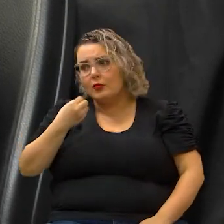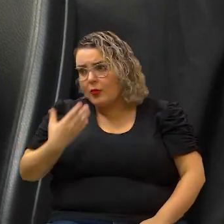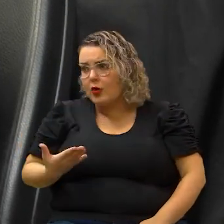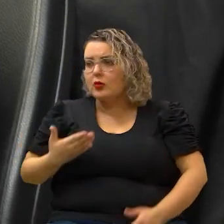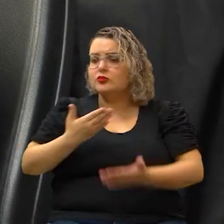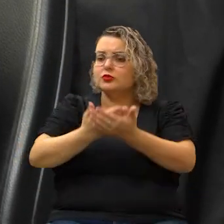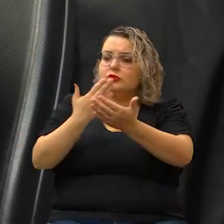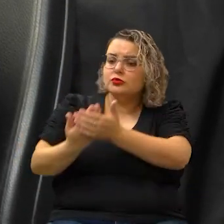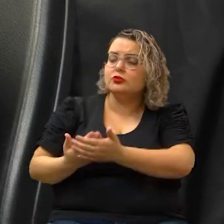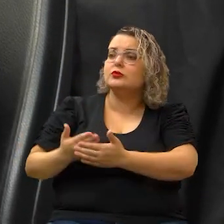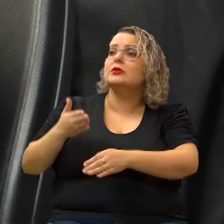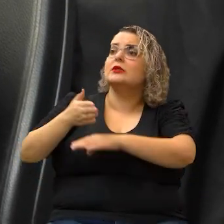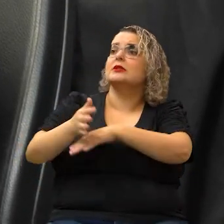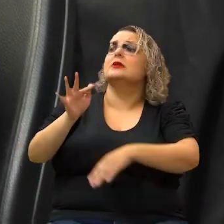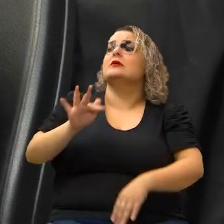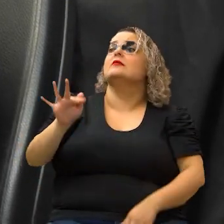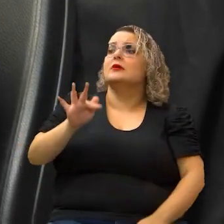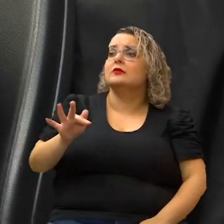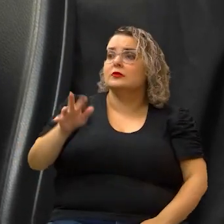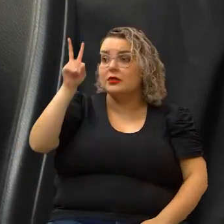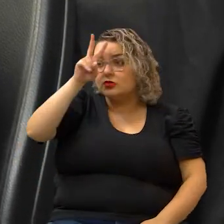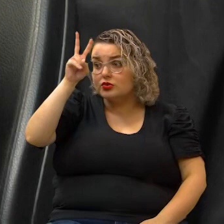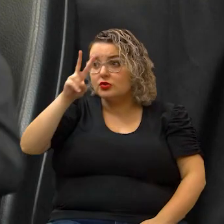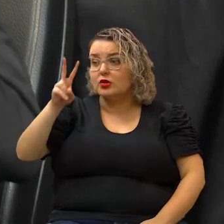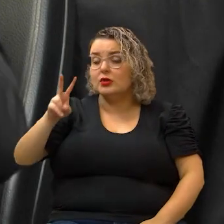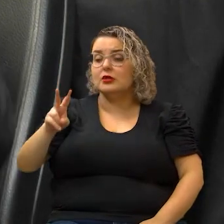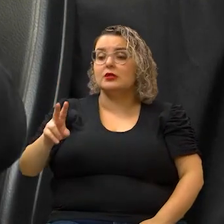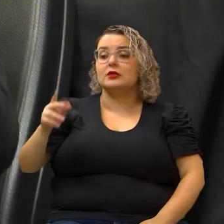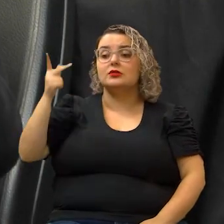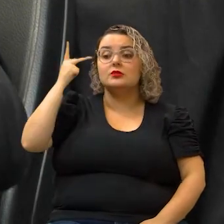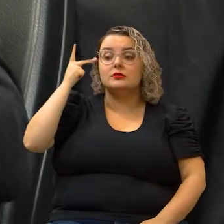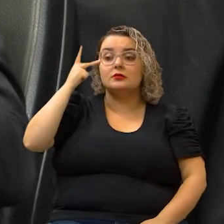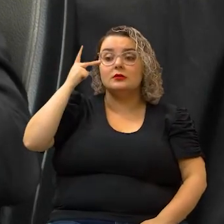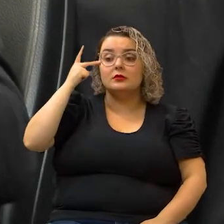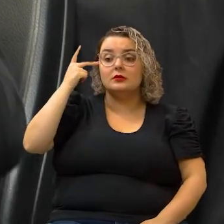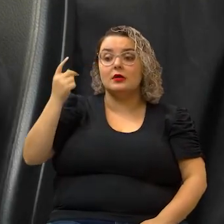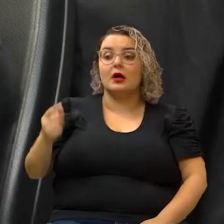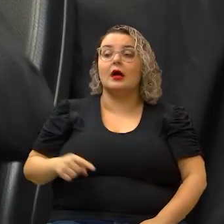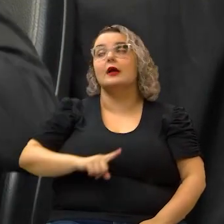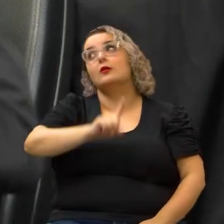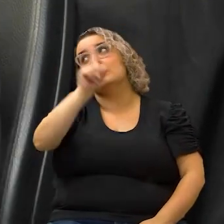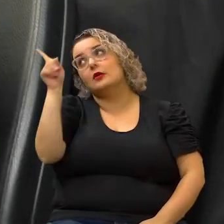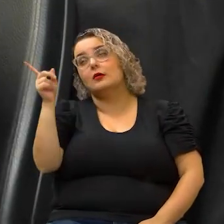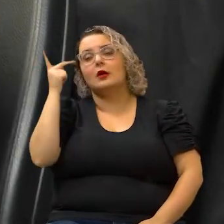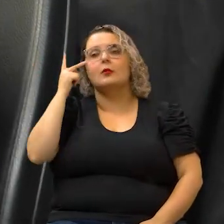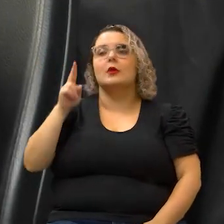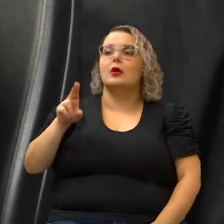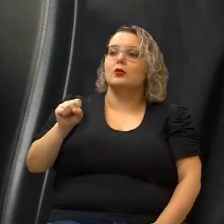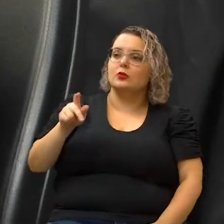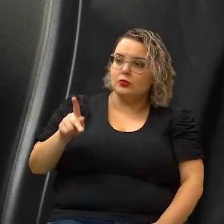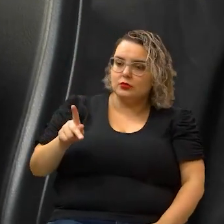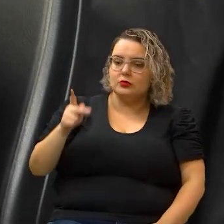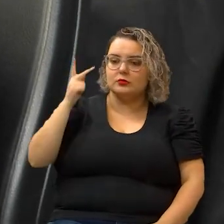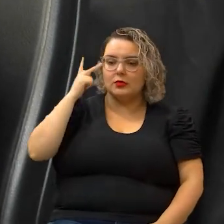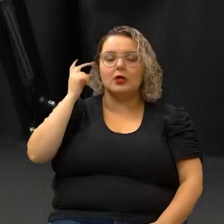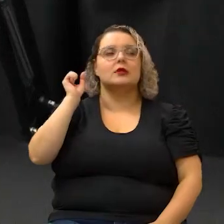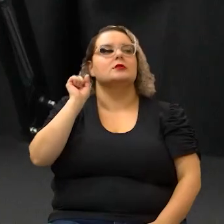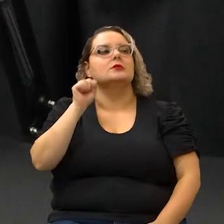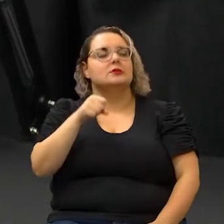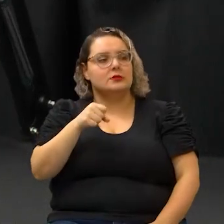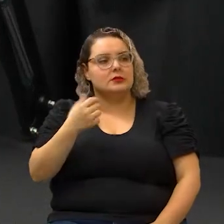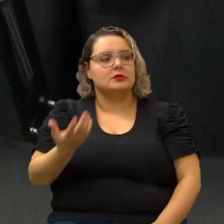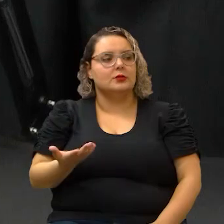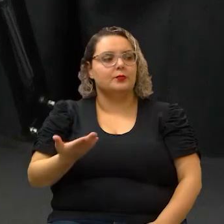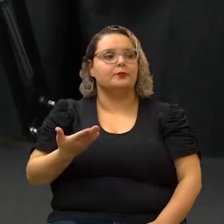de História na Universidade de São Paulo. Aí eu ia para São Paulo, ao invés de vir para Campinas, eu ia para a USP em São Paulo. Sim.